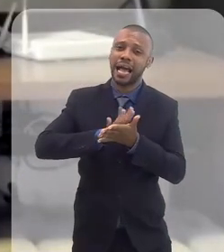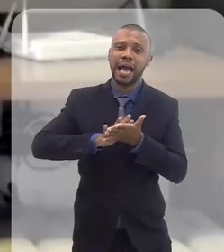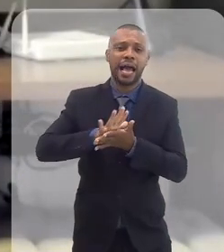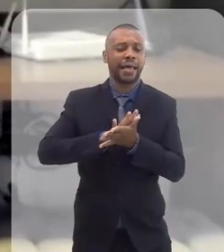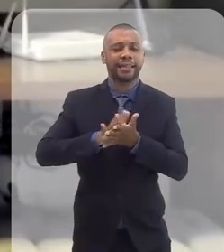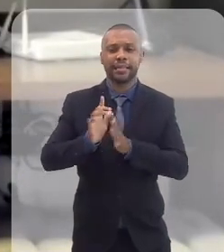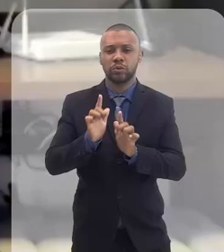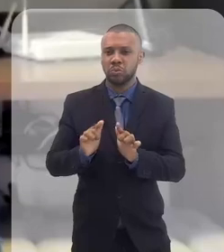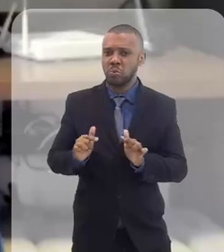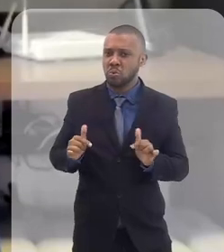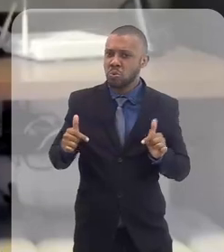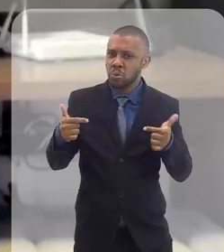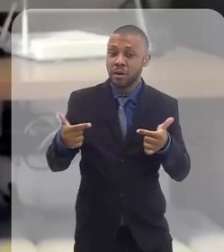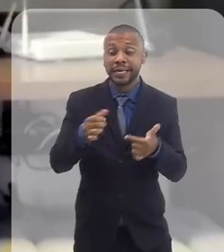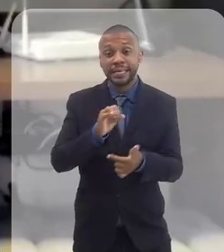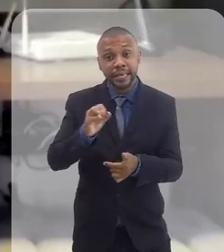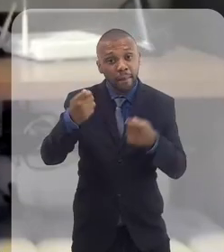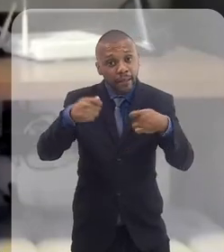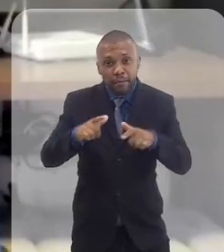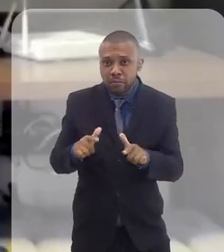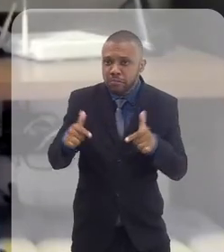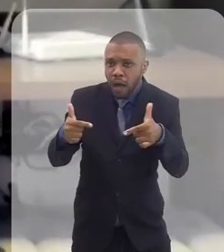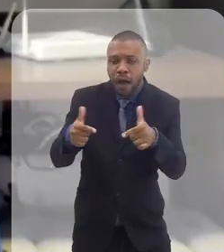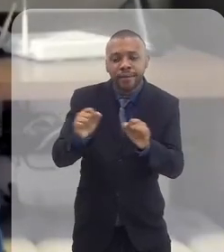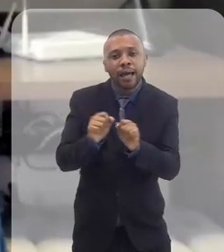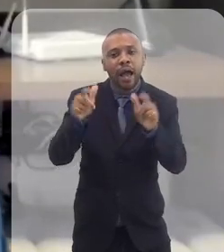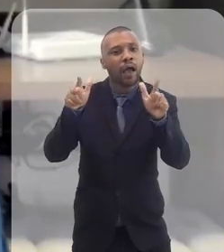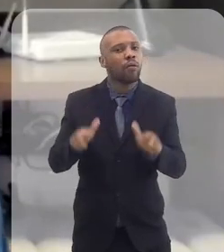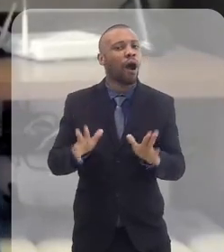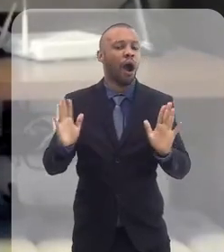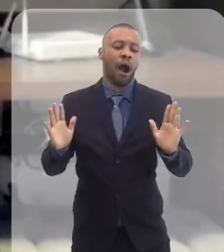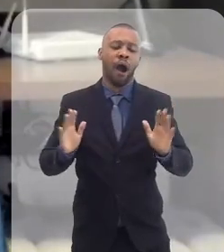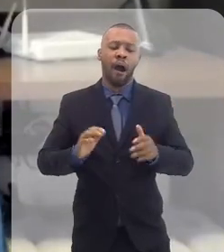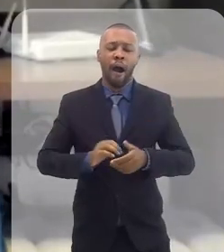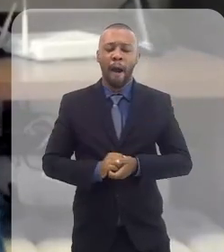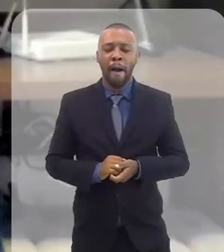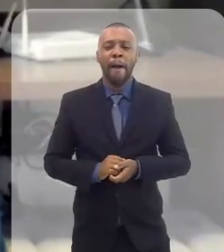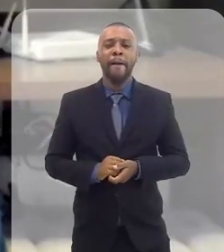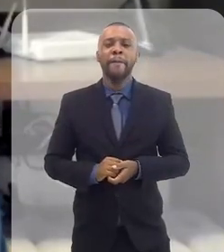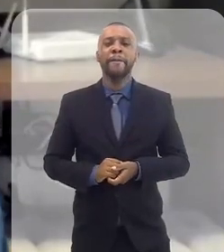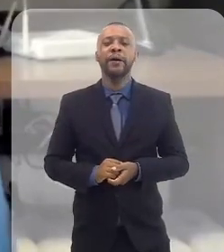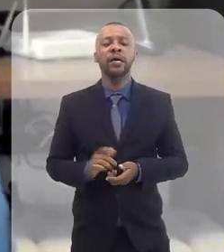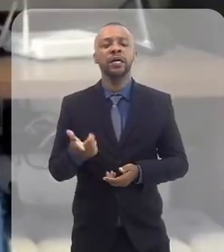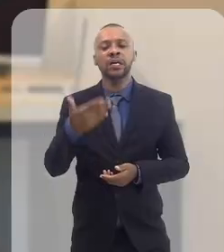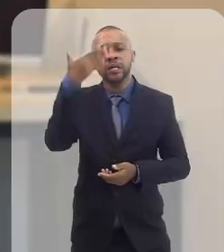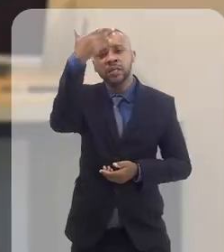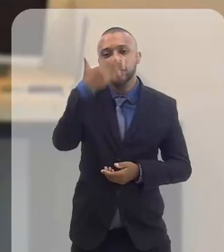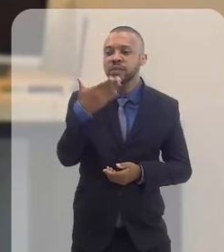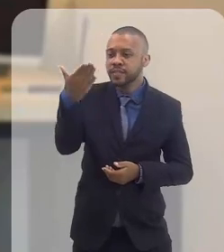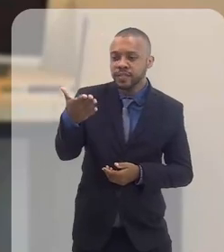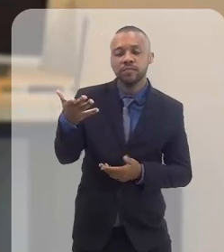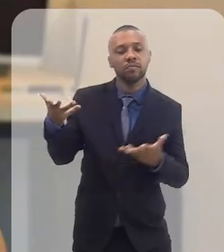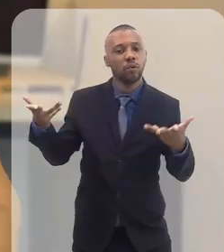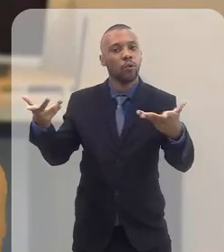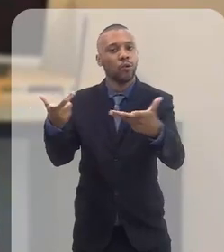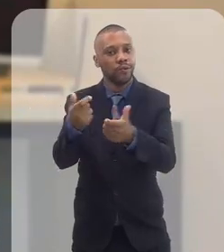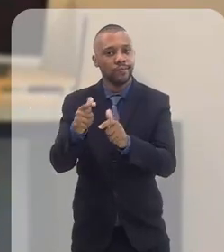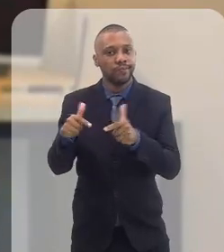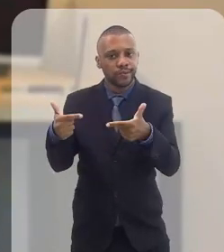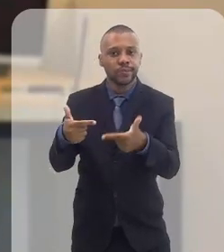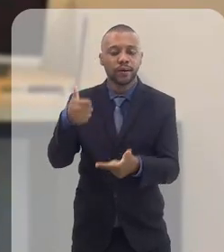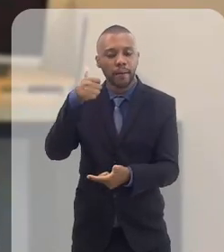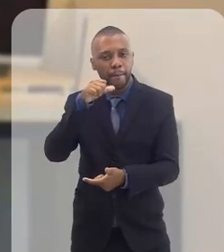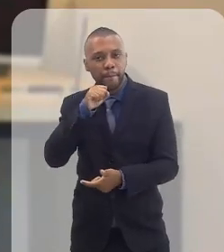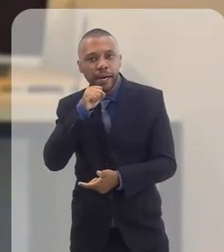arrependo de nada do que eu fiz. Se tivesse que fazer, eu faria igual, sabe? E a prova está aí que foi